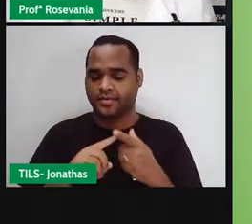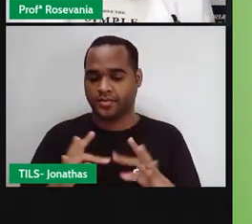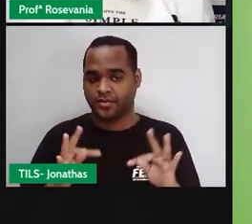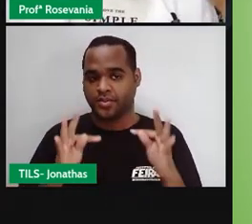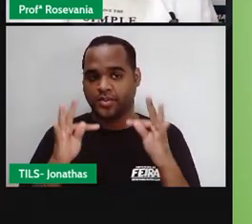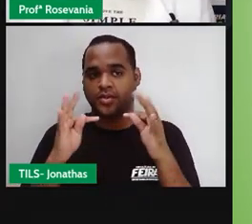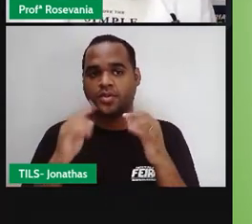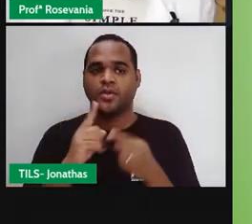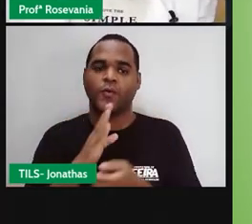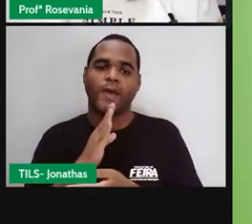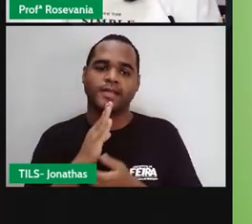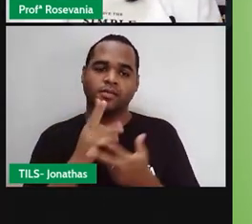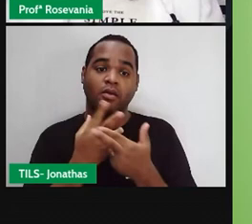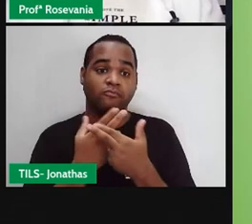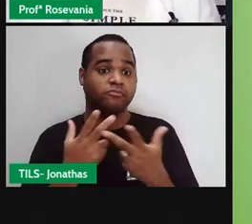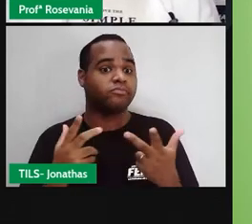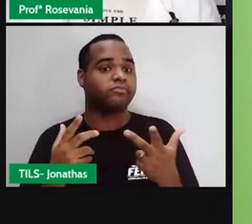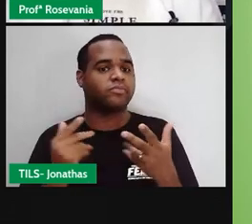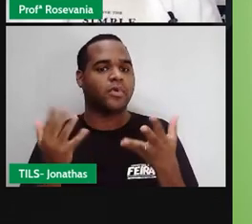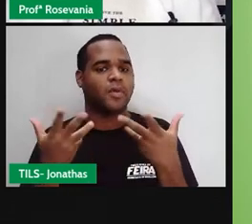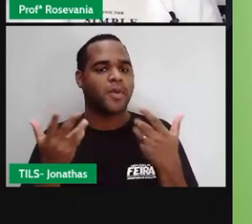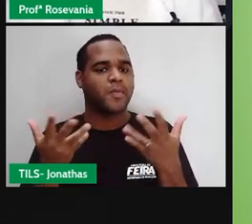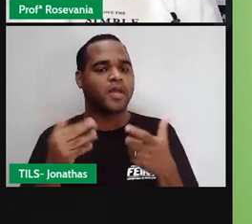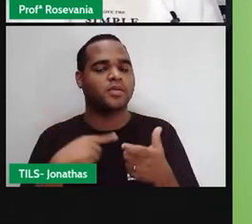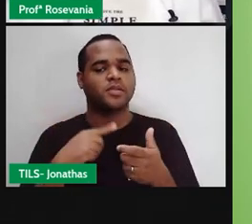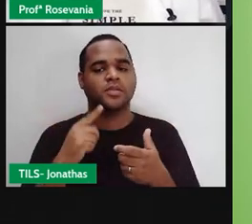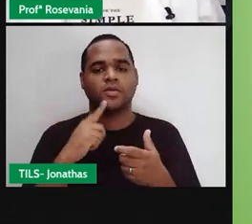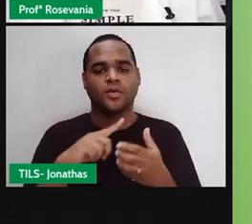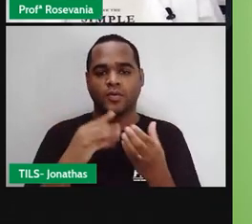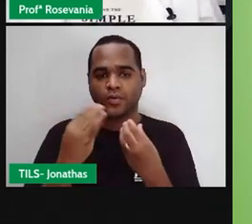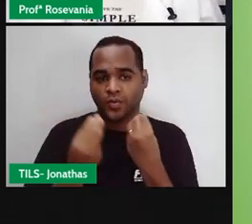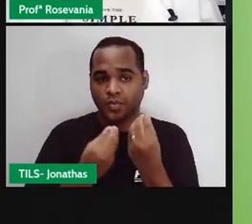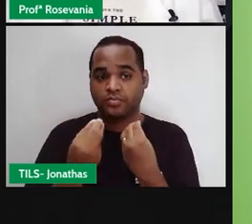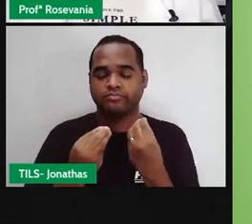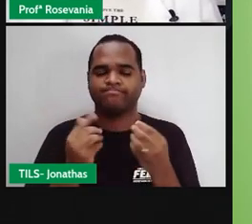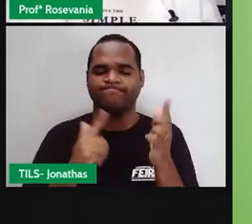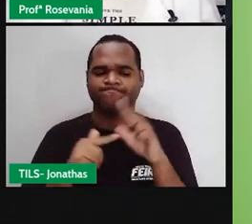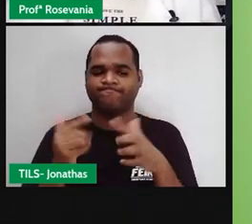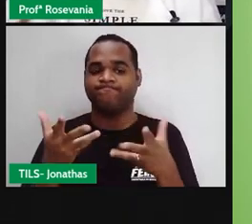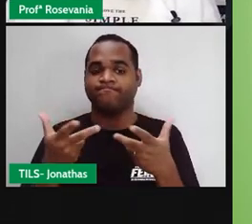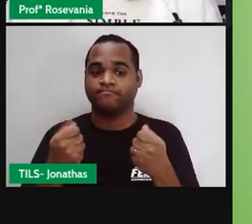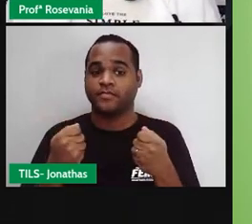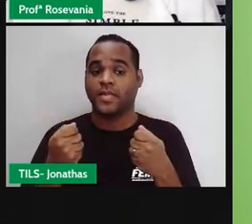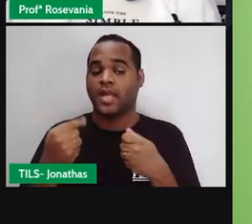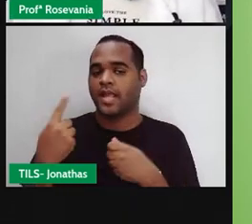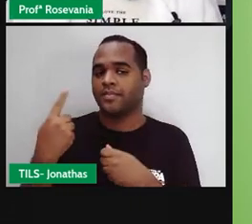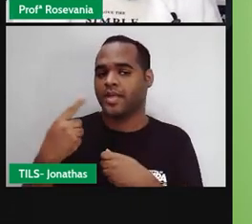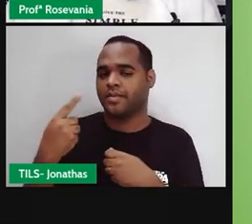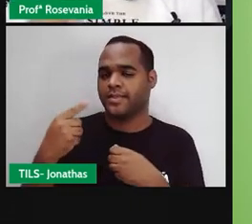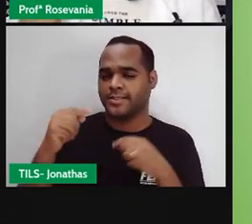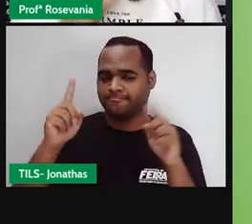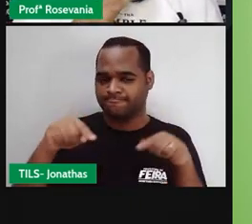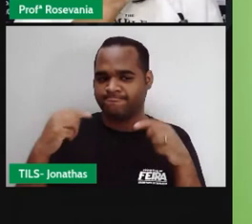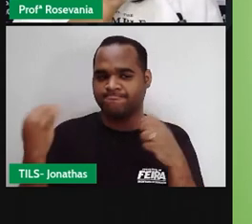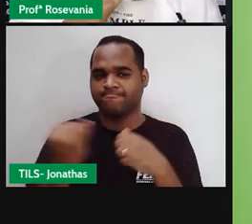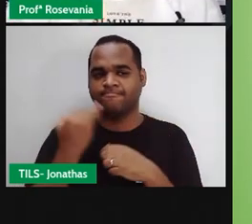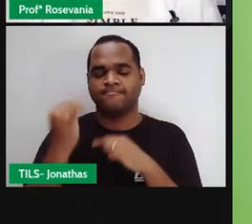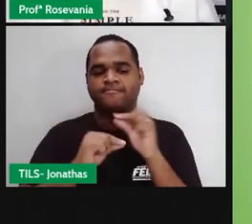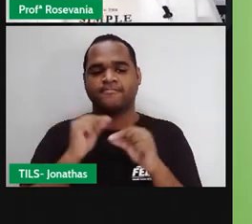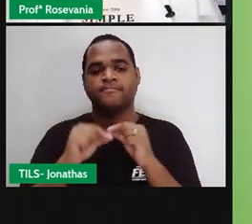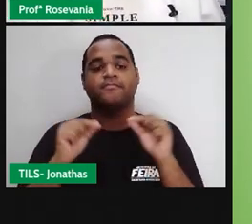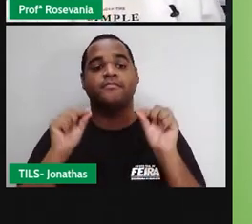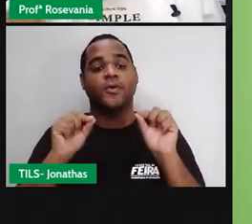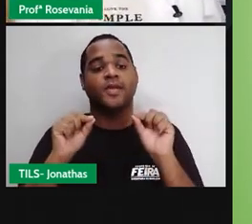em conhecimento e know-how para poder montar a indústria deles lá. Bom, essa foi a primeira parte da aula de hoje, é só um gostinho,